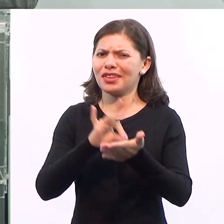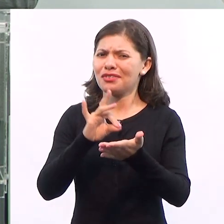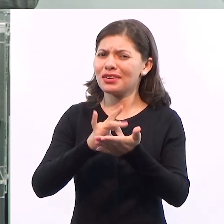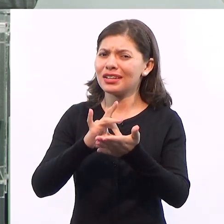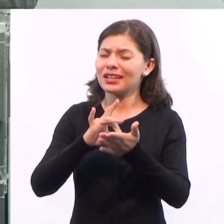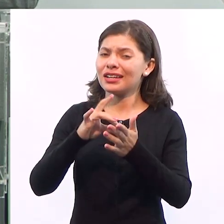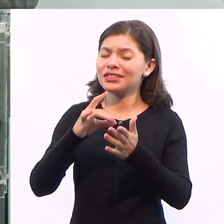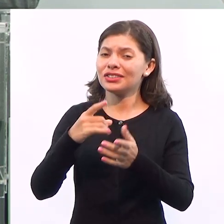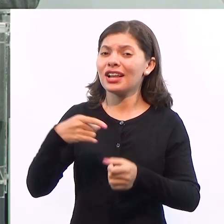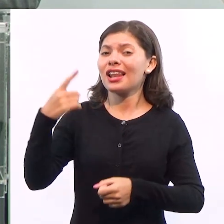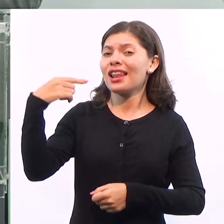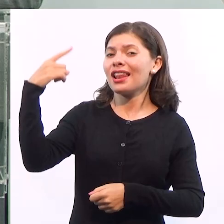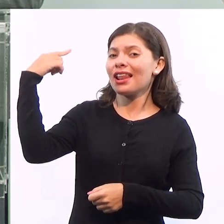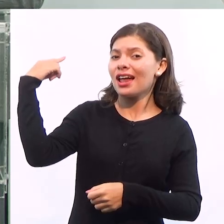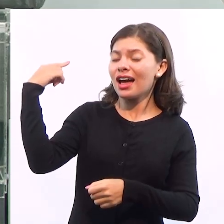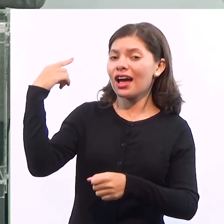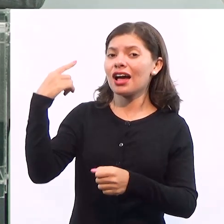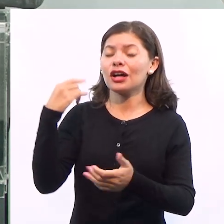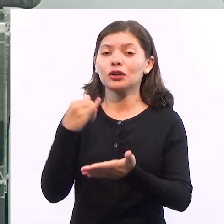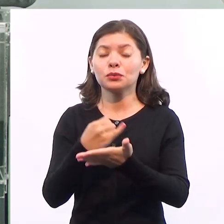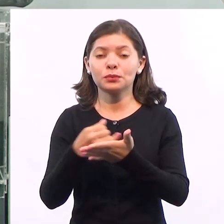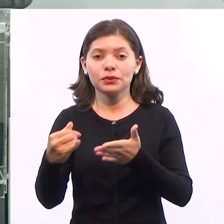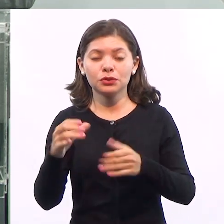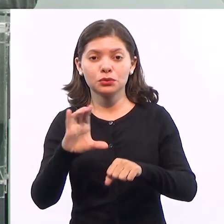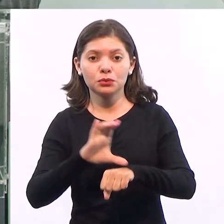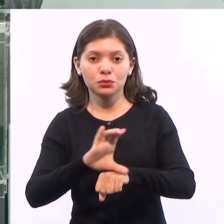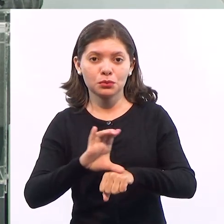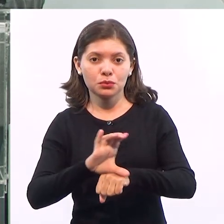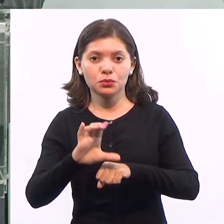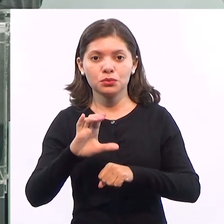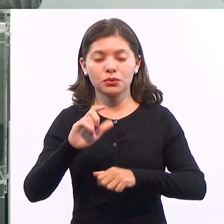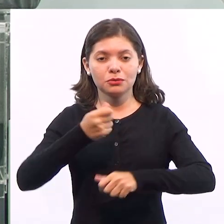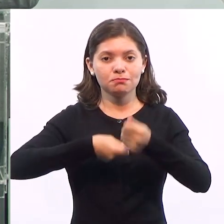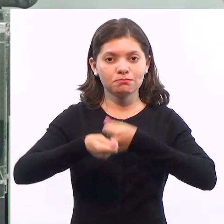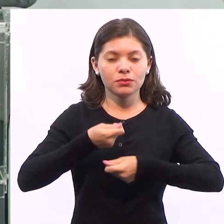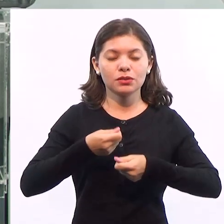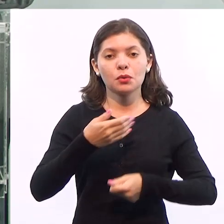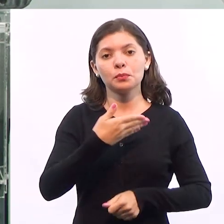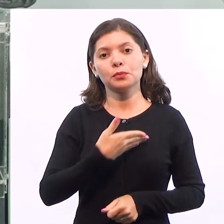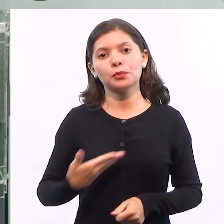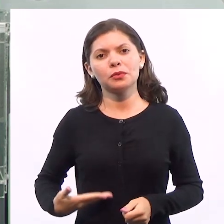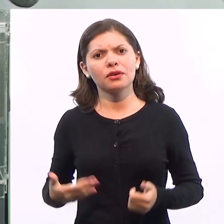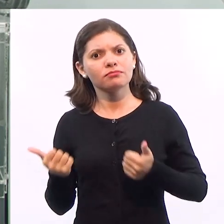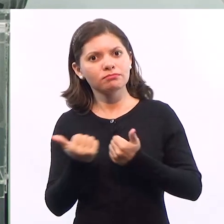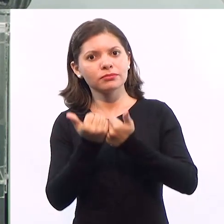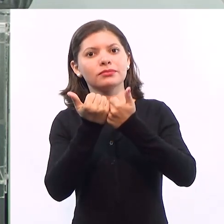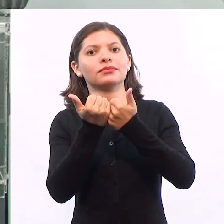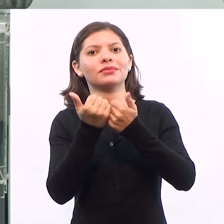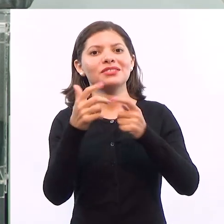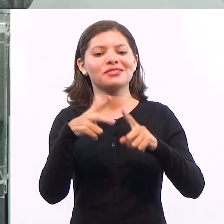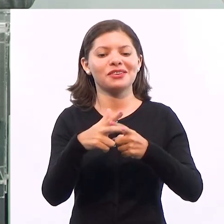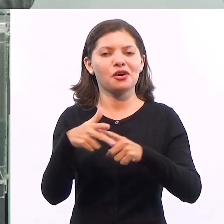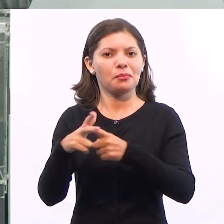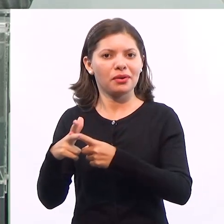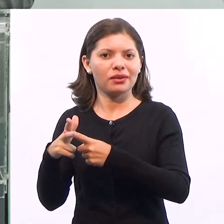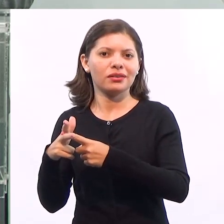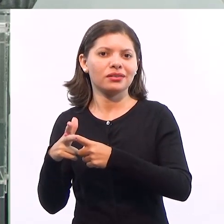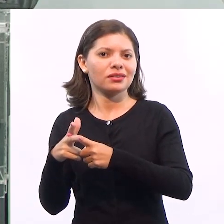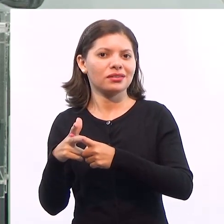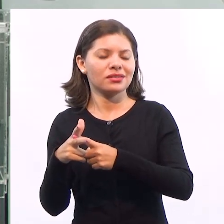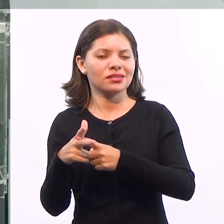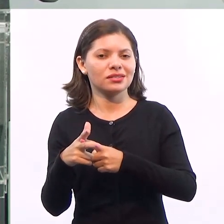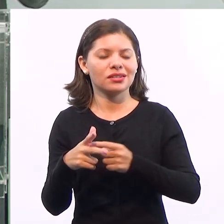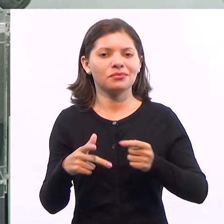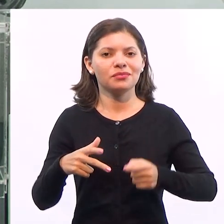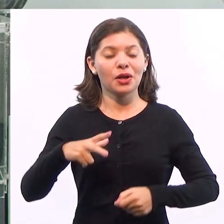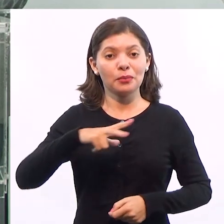falou lá no início do meu curso, tá? A administração pública foi se apoderando das ferramentas, das teorias da iniciativa